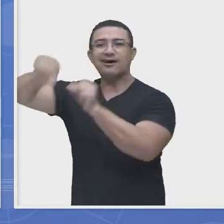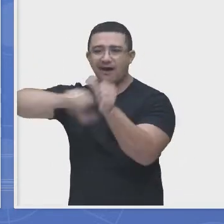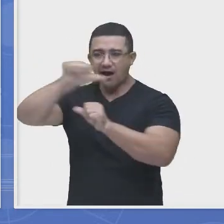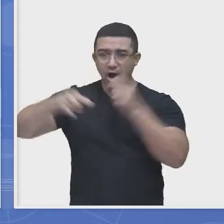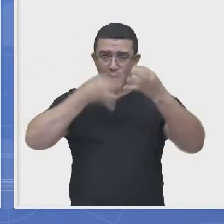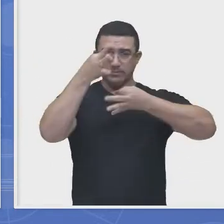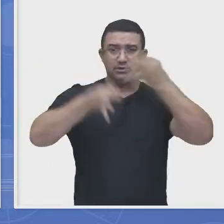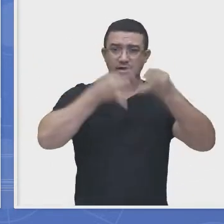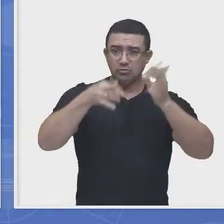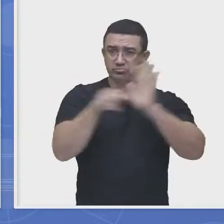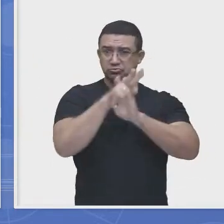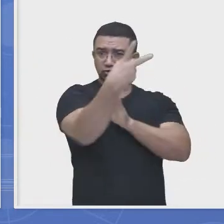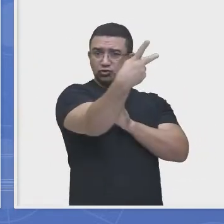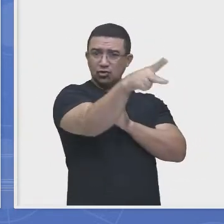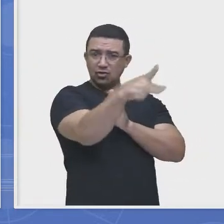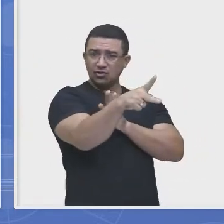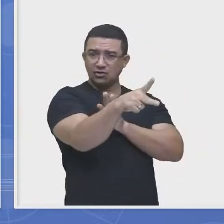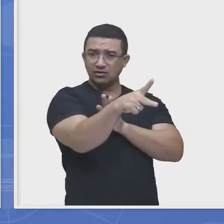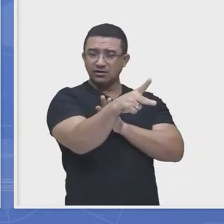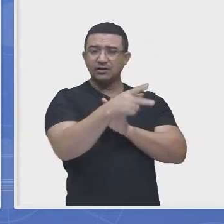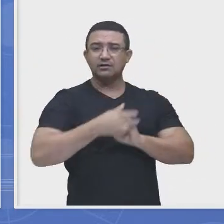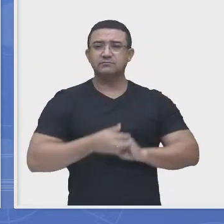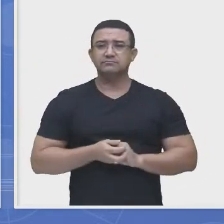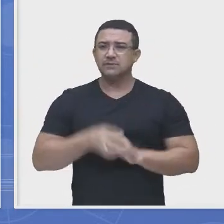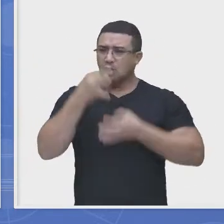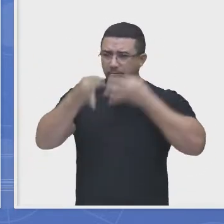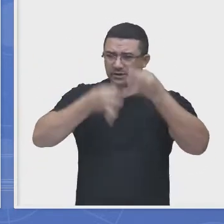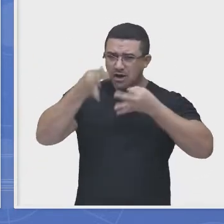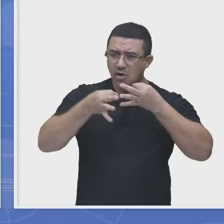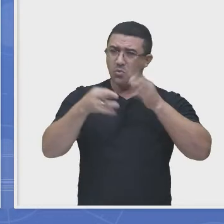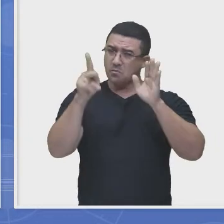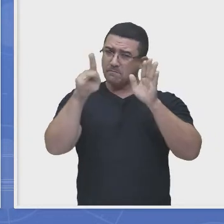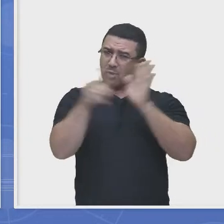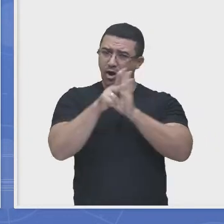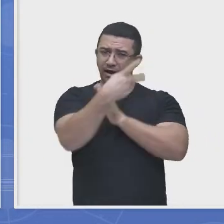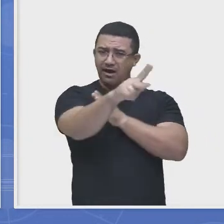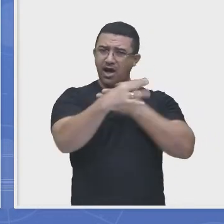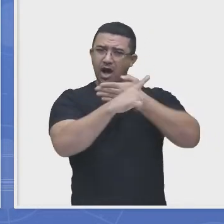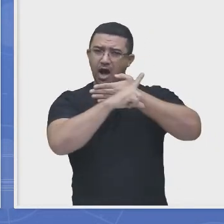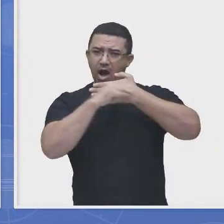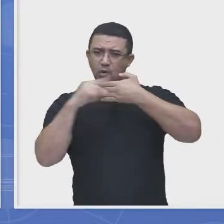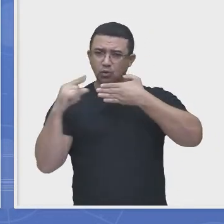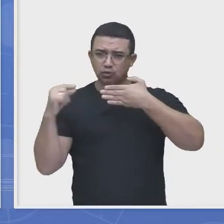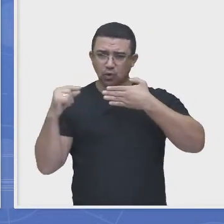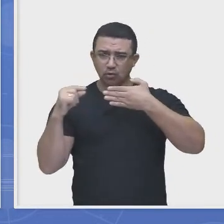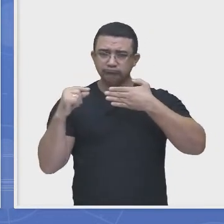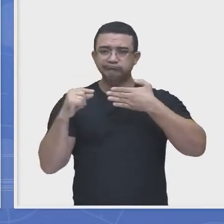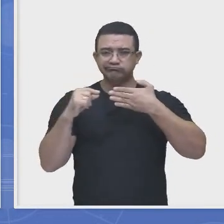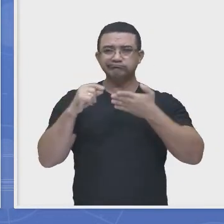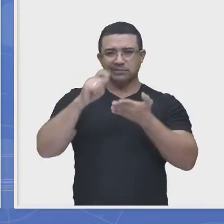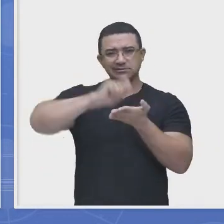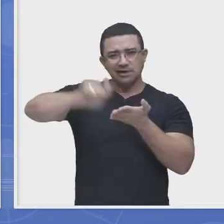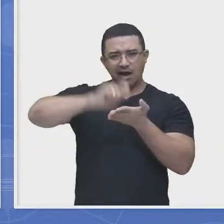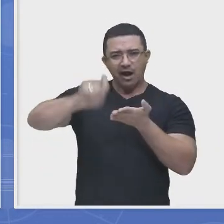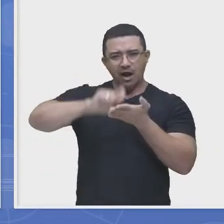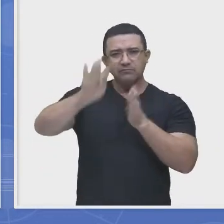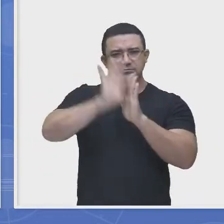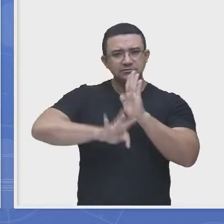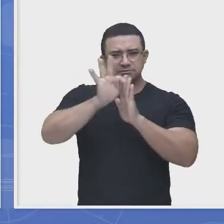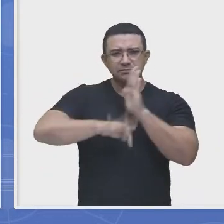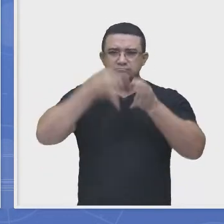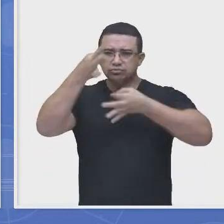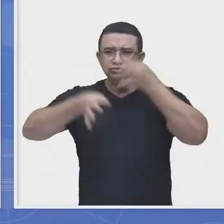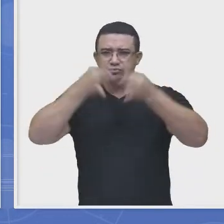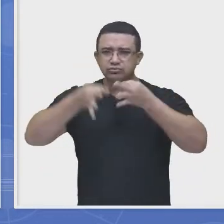vem sozinha, certo? Até mesmo porque o autor, a pessoa que escreve um texto dissertativo argumentativo, ela vai trazer para a